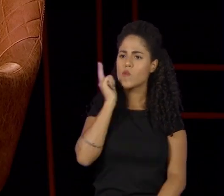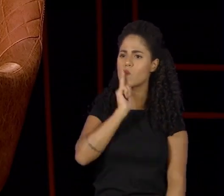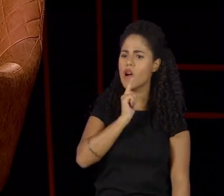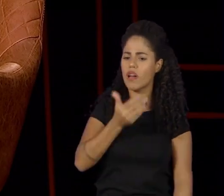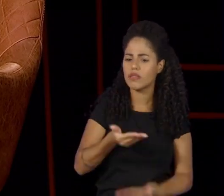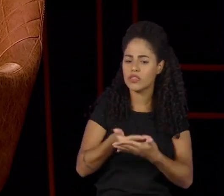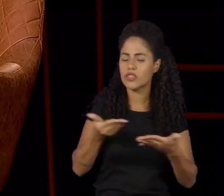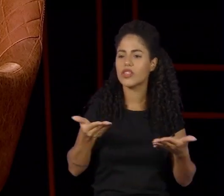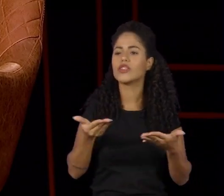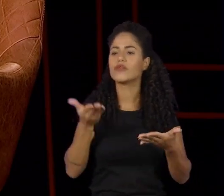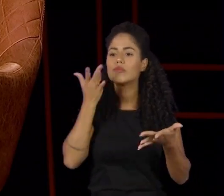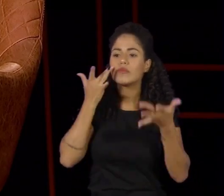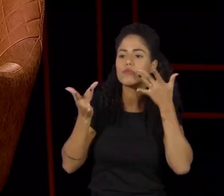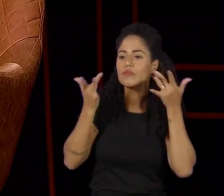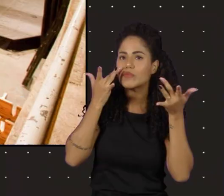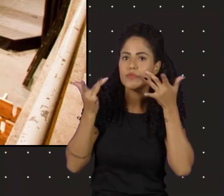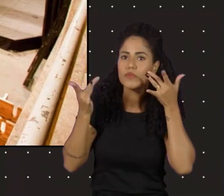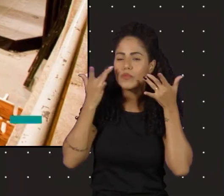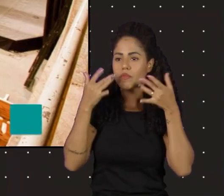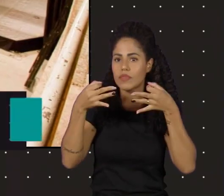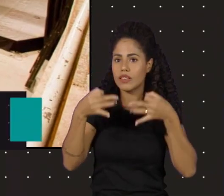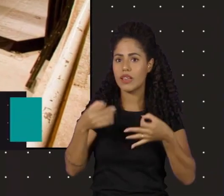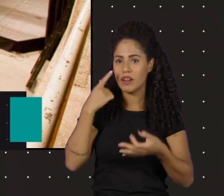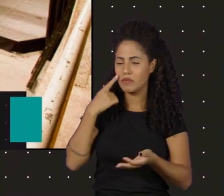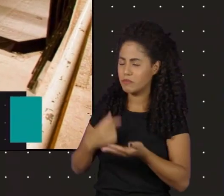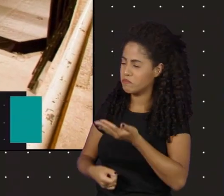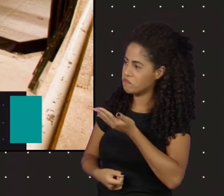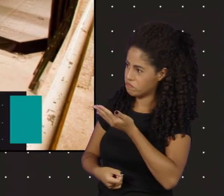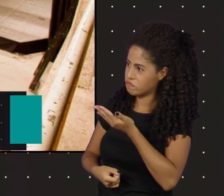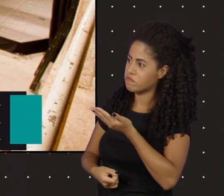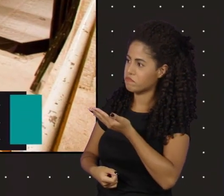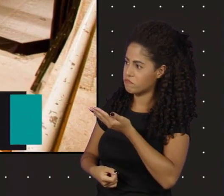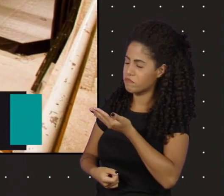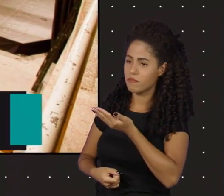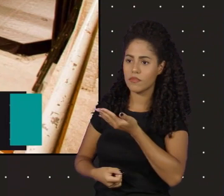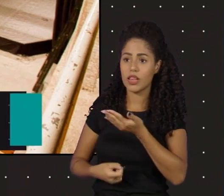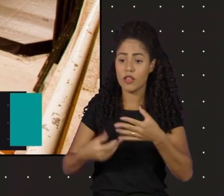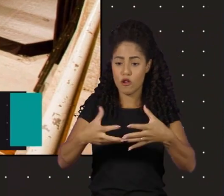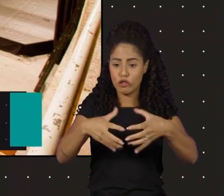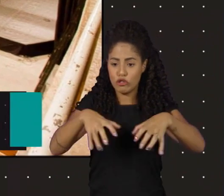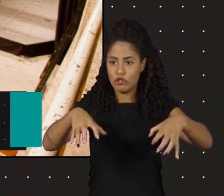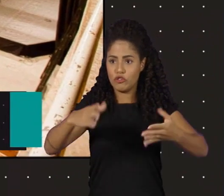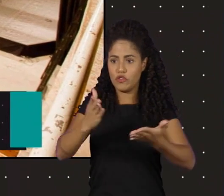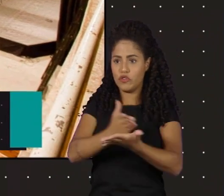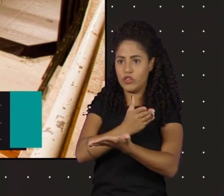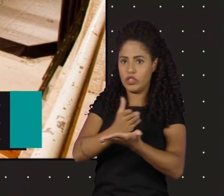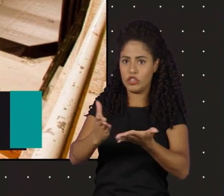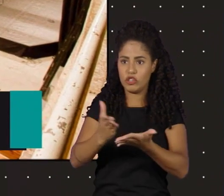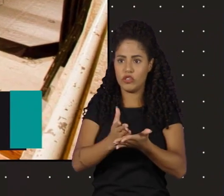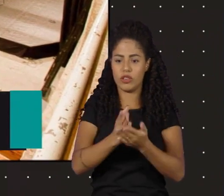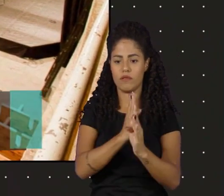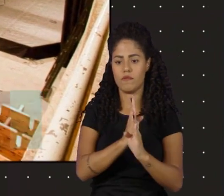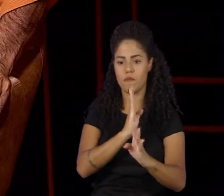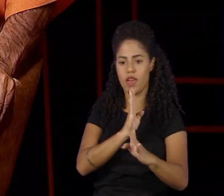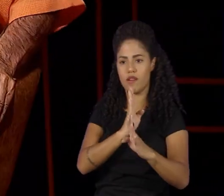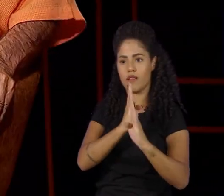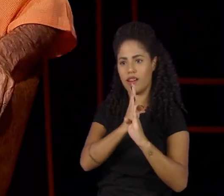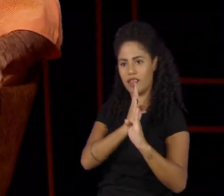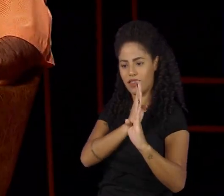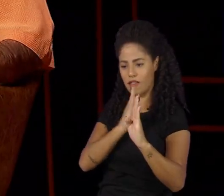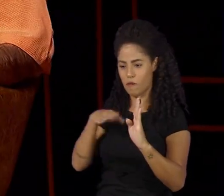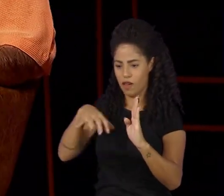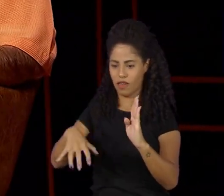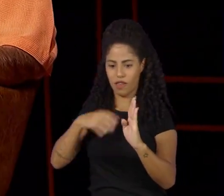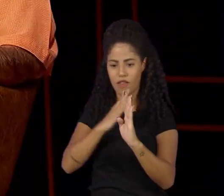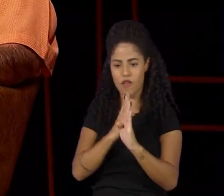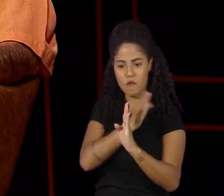de espetáculo, que era o díptico, né? Que acontece ao mesmo tempo. Então, dividia aqui no meio com cortinas e se fazia